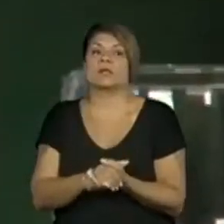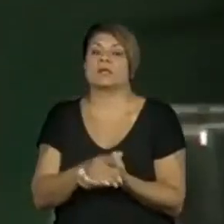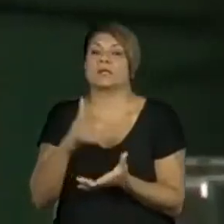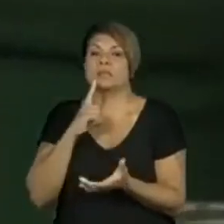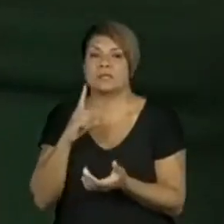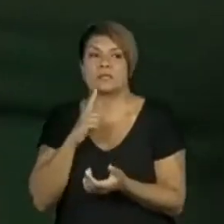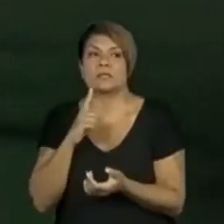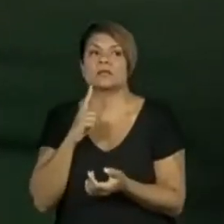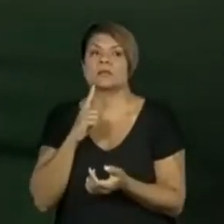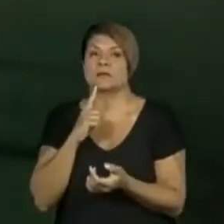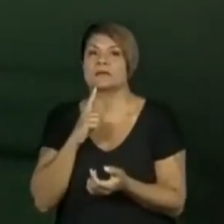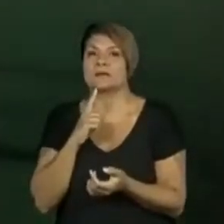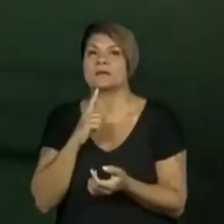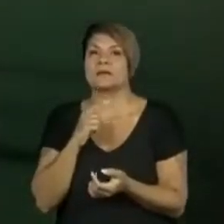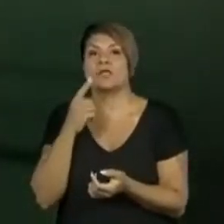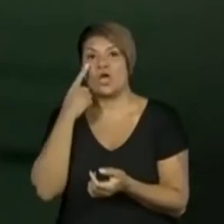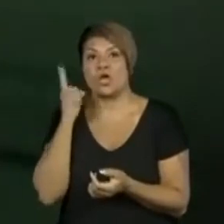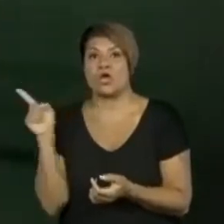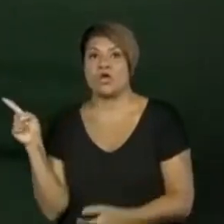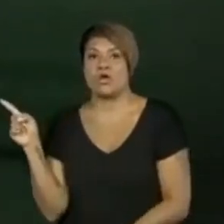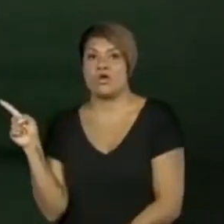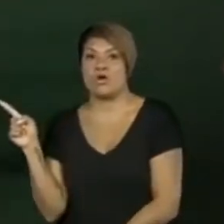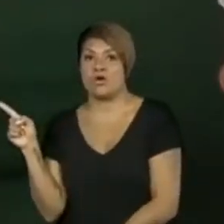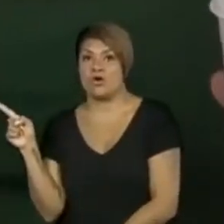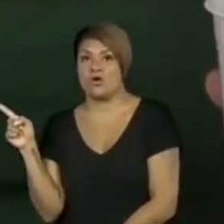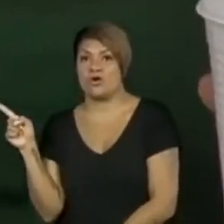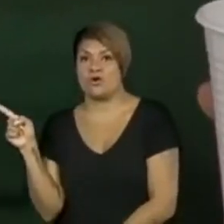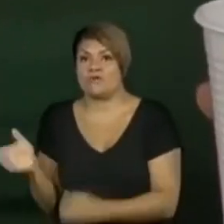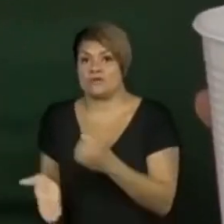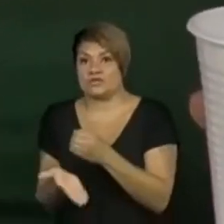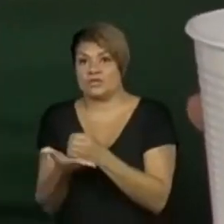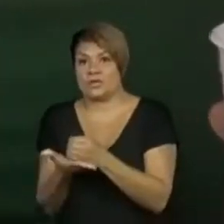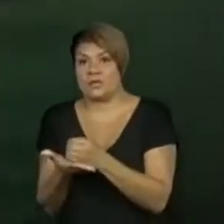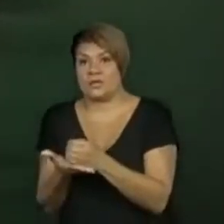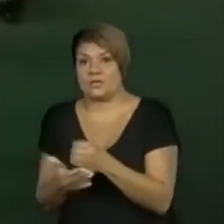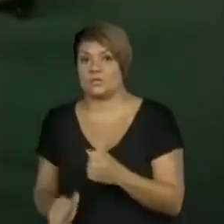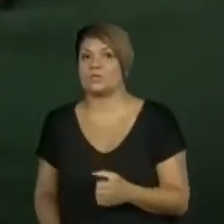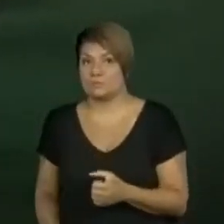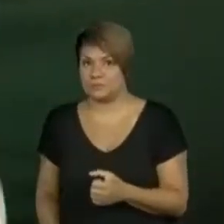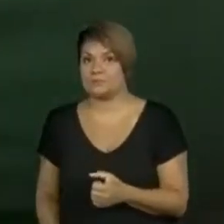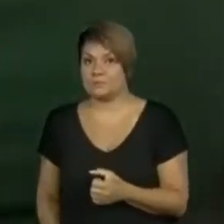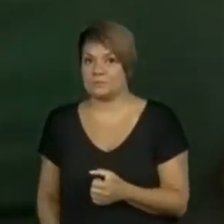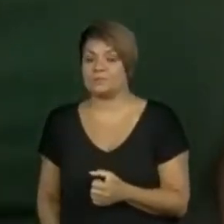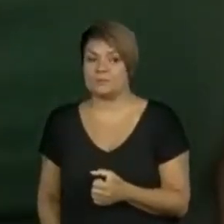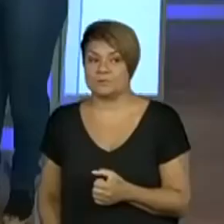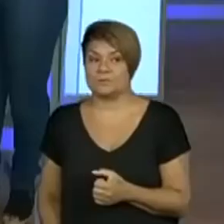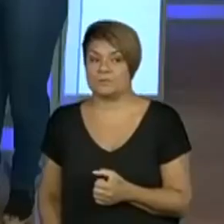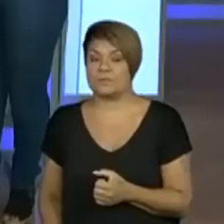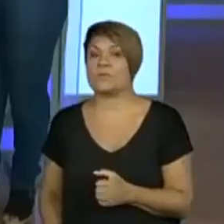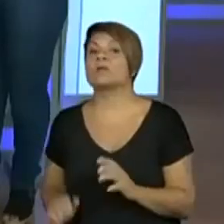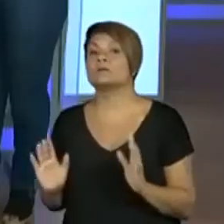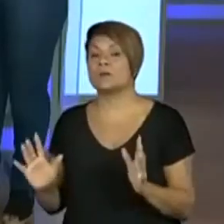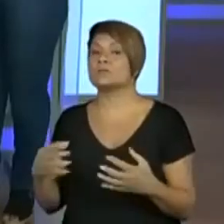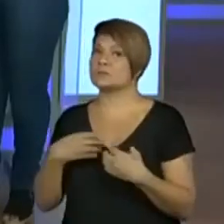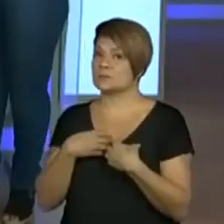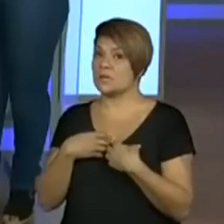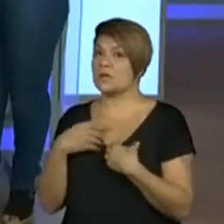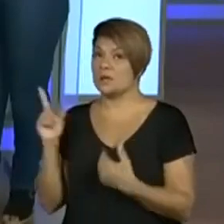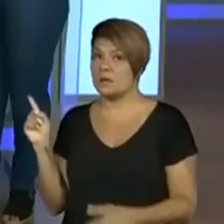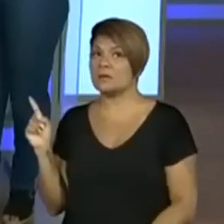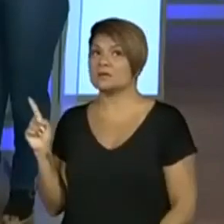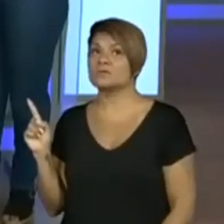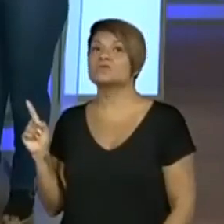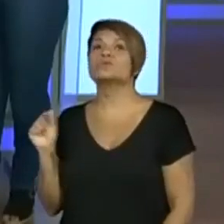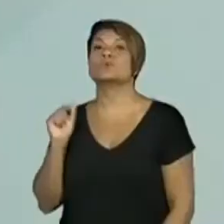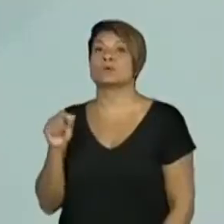a mesma característica aberto fechado não é nesse caso aqui eles são o